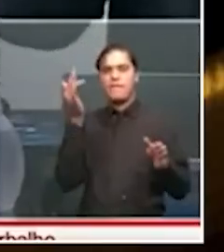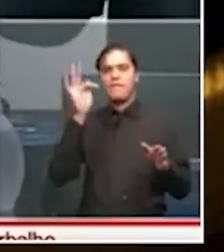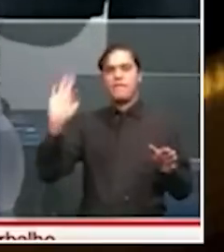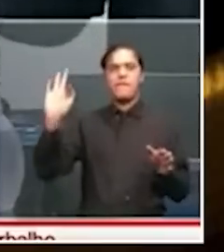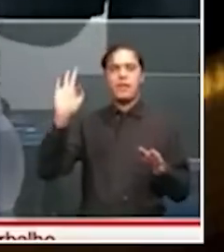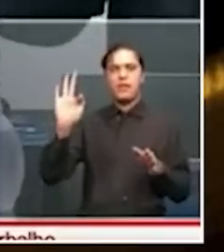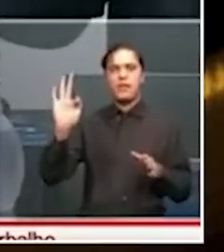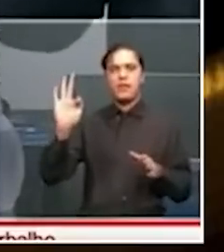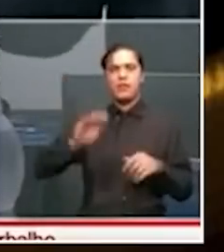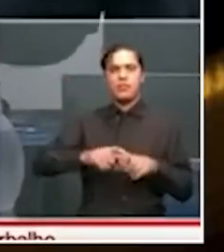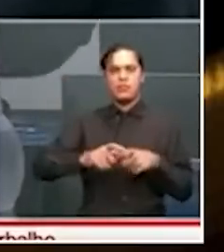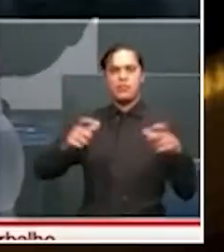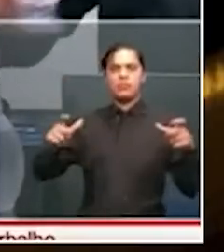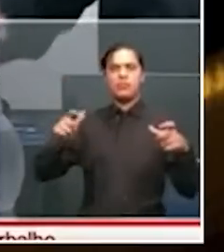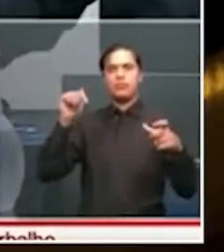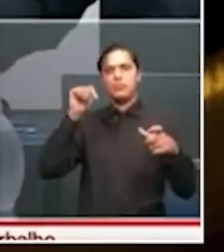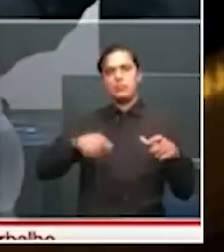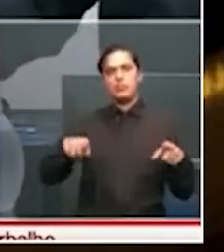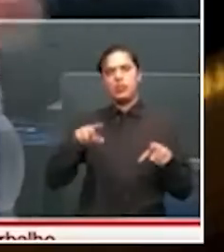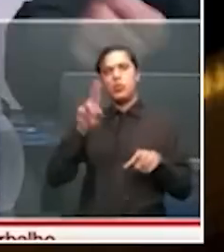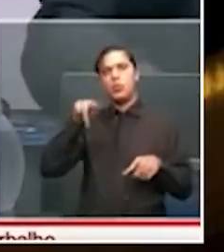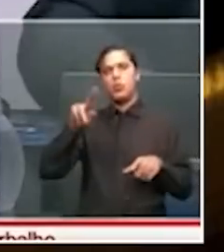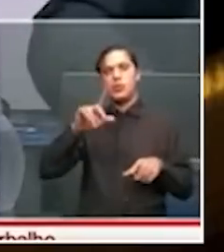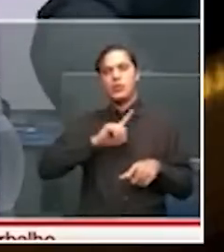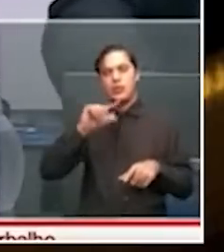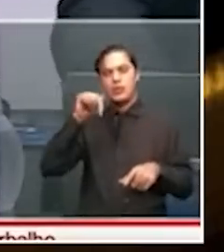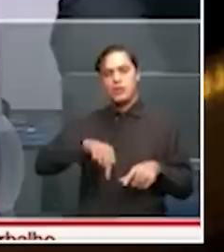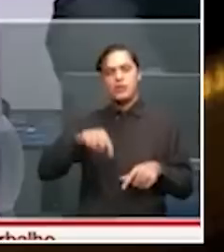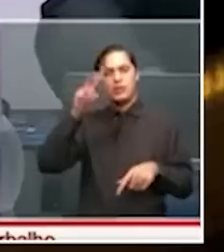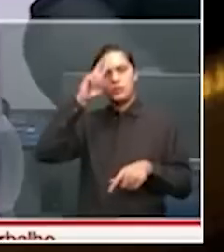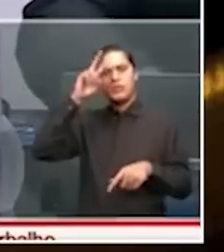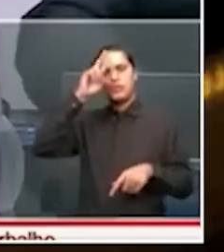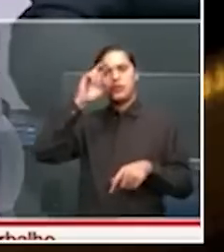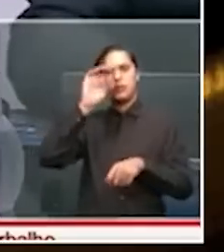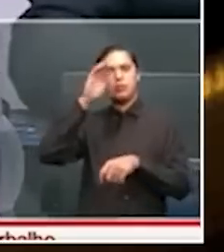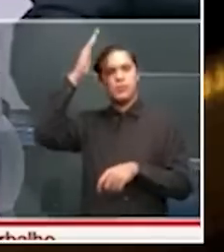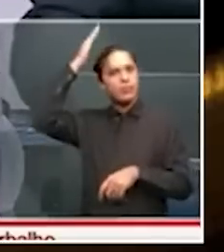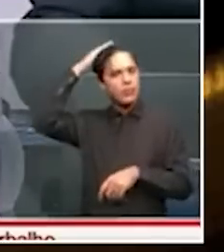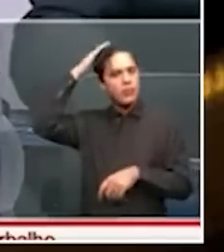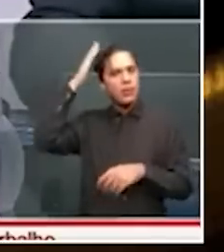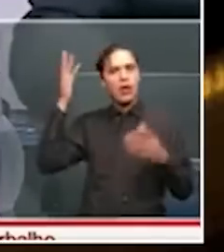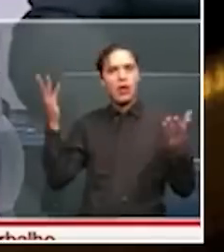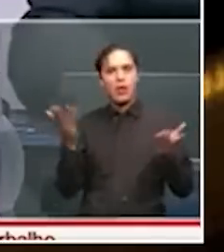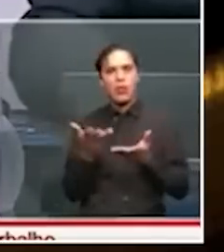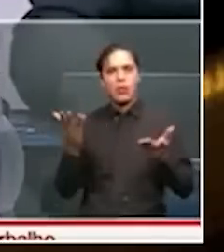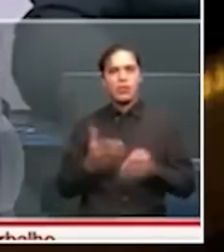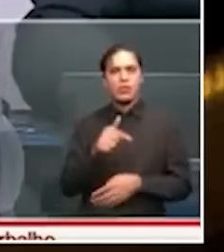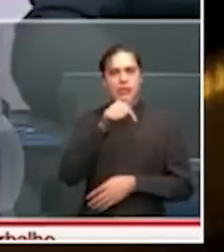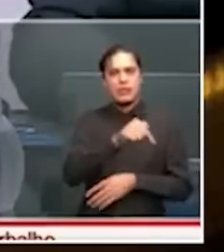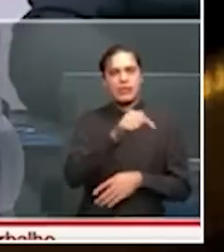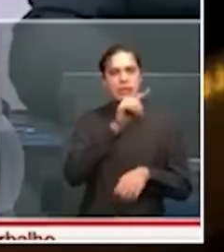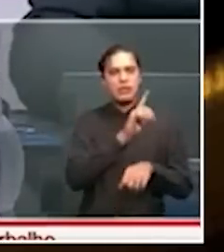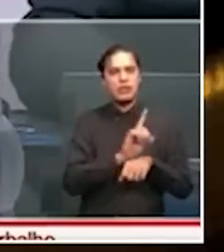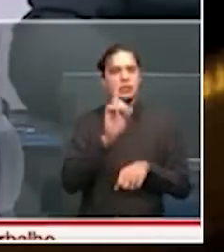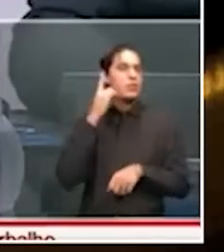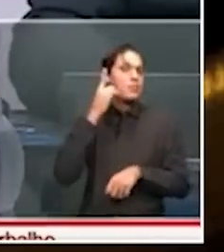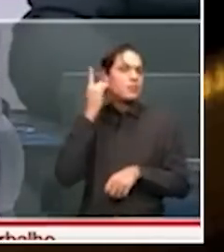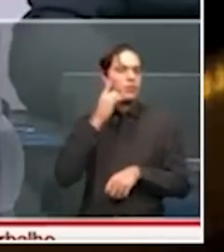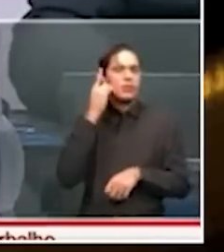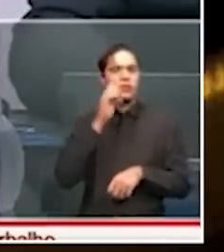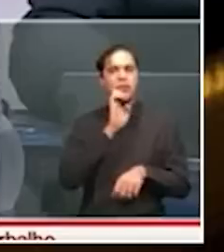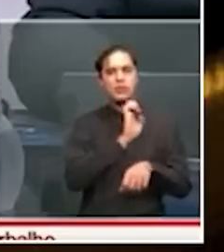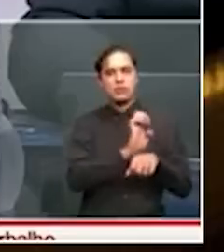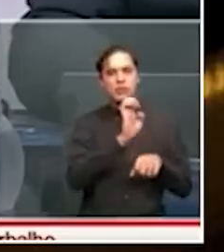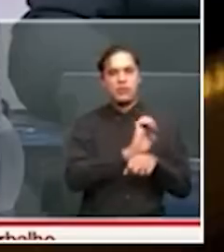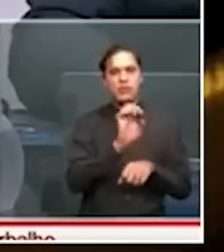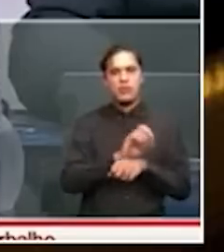hospital, qualquer coisa assim, mas qual é o currículo para se tornar uma conselheira de Tribunal de Contas? Lá, no caso, é Tribunal de Contas dos Municípios